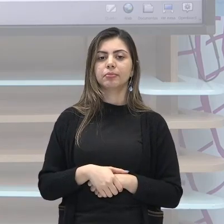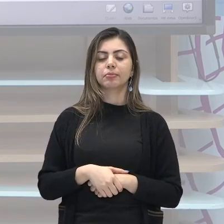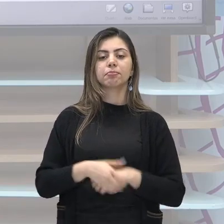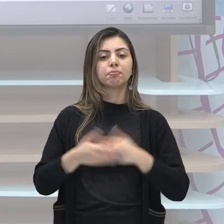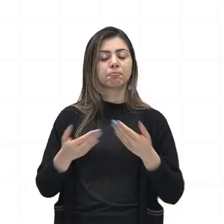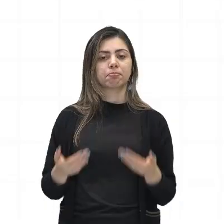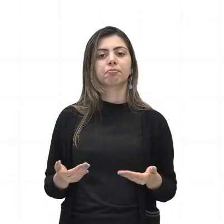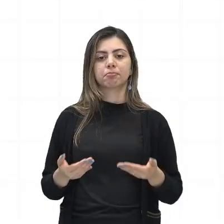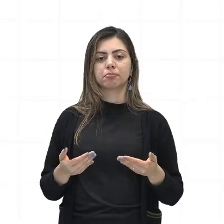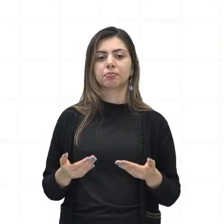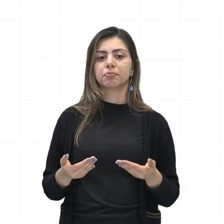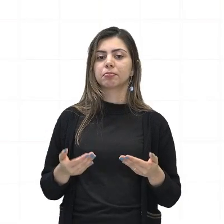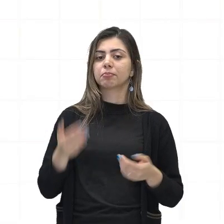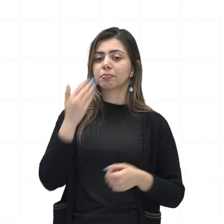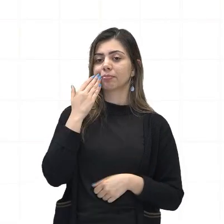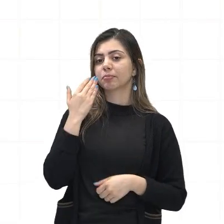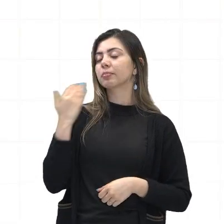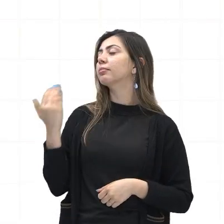termo